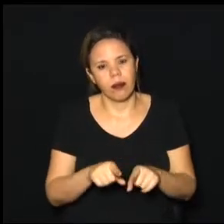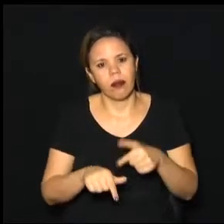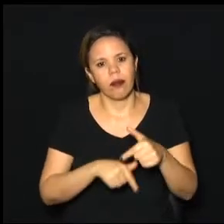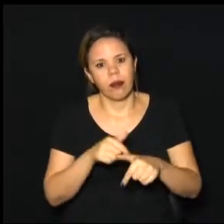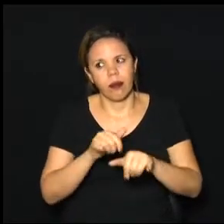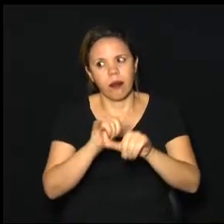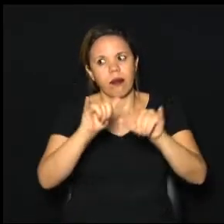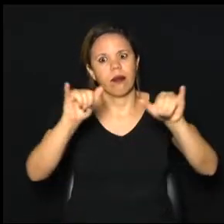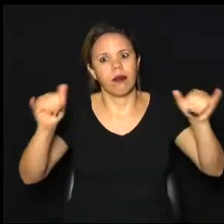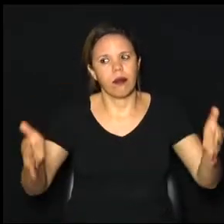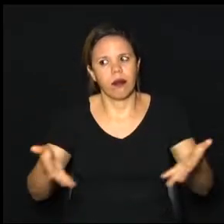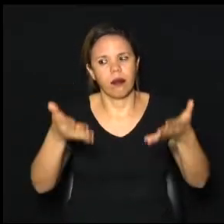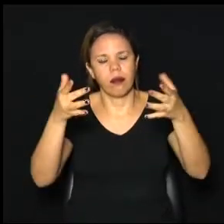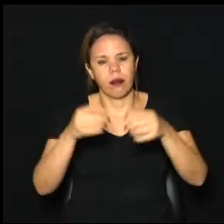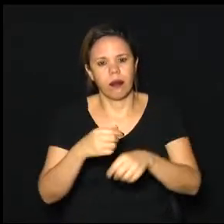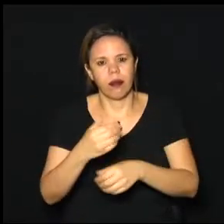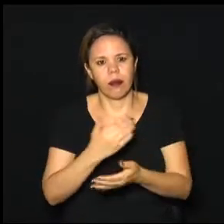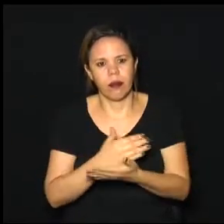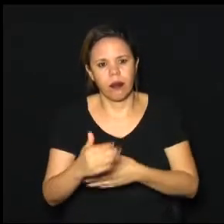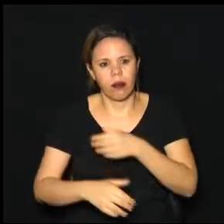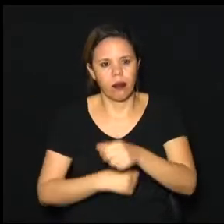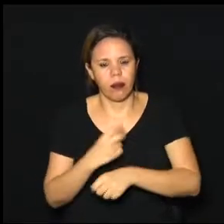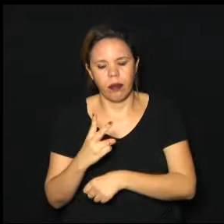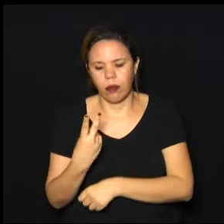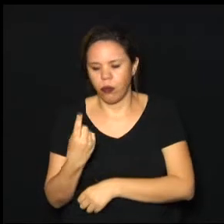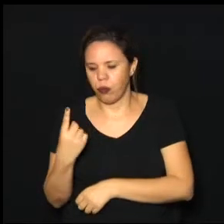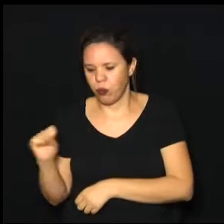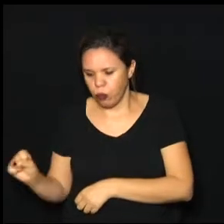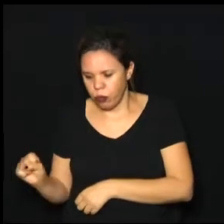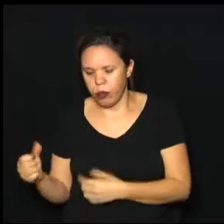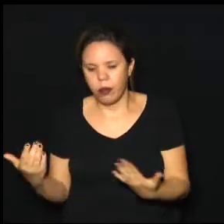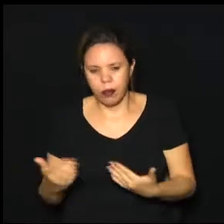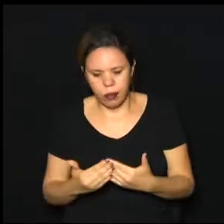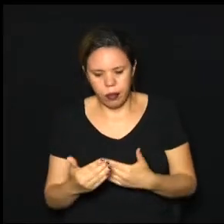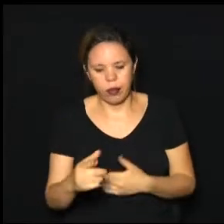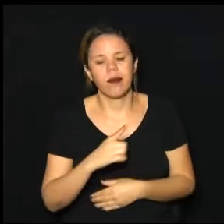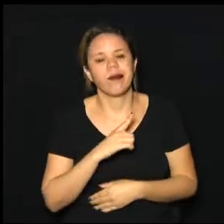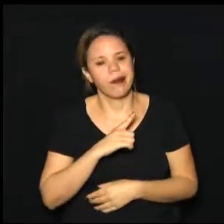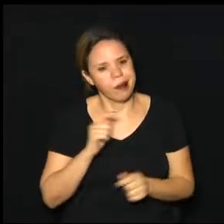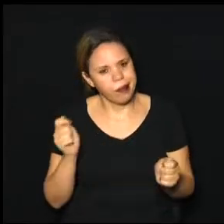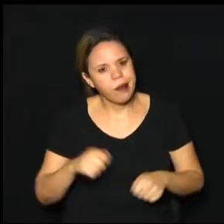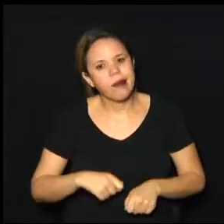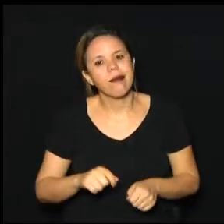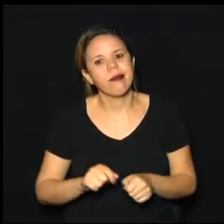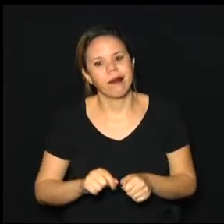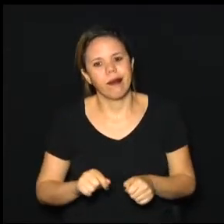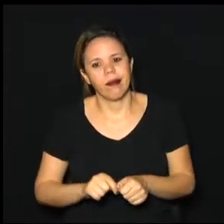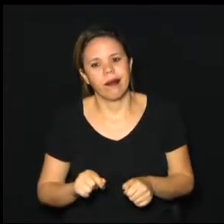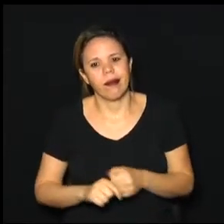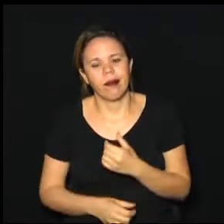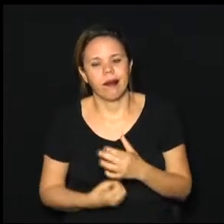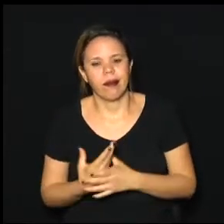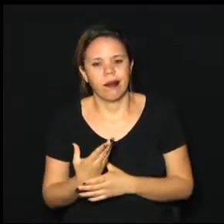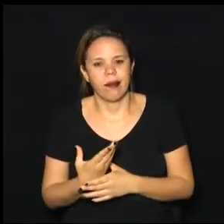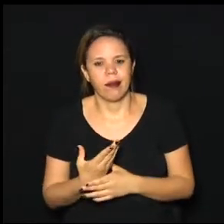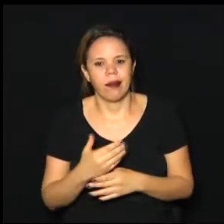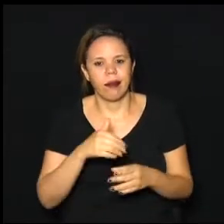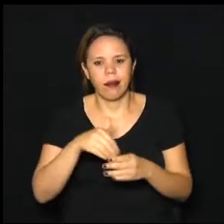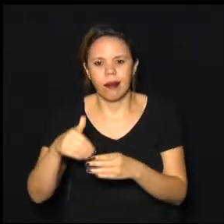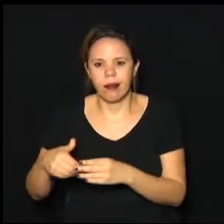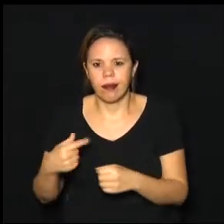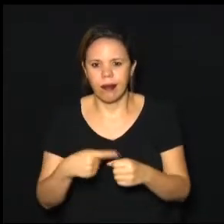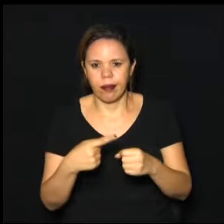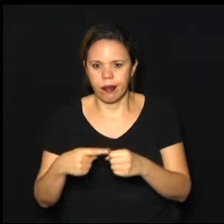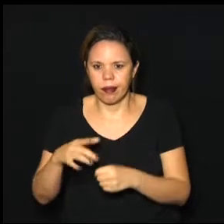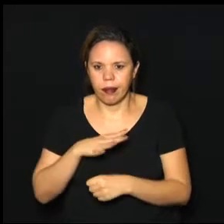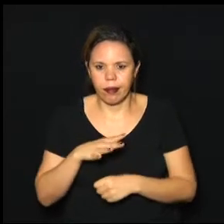impulsionamento. Isso começou na eleição de 2018 e nós teremos agora a possibilidade disso acontecer nas eleições